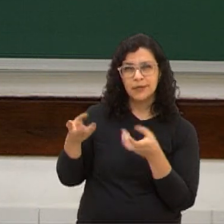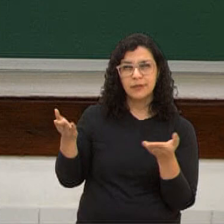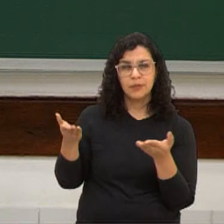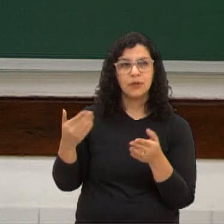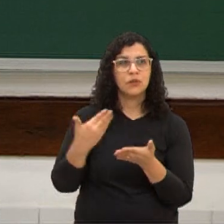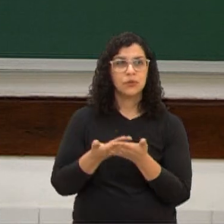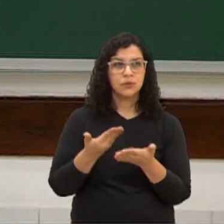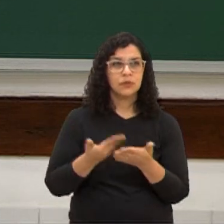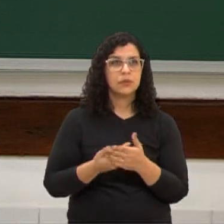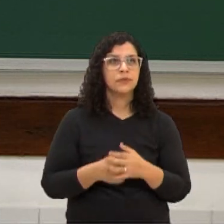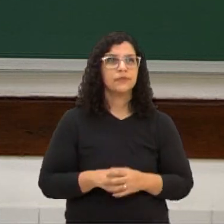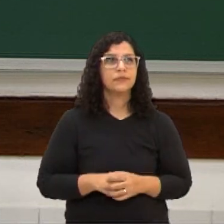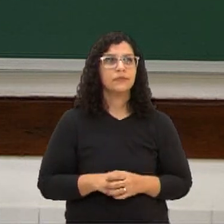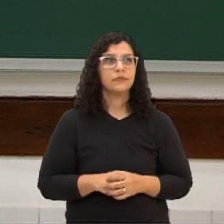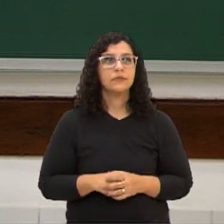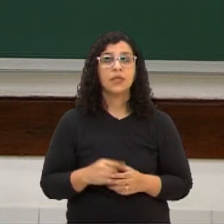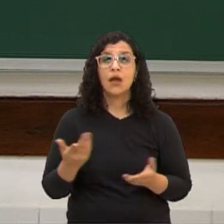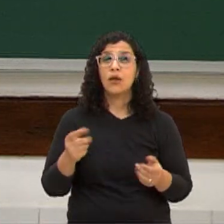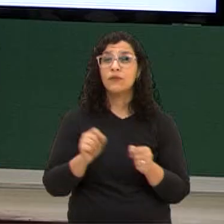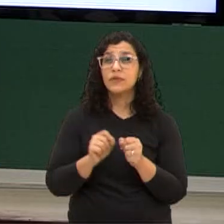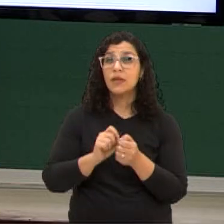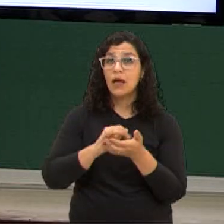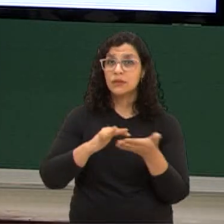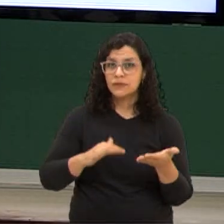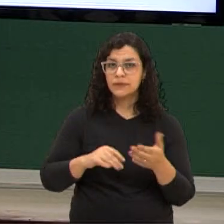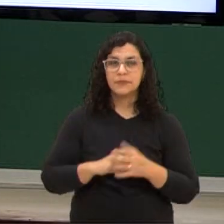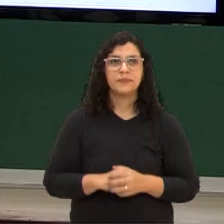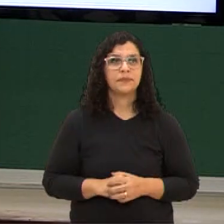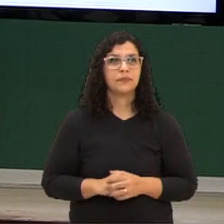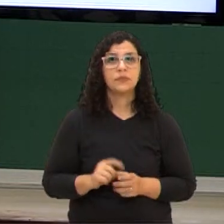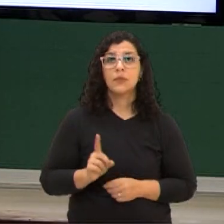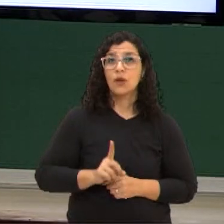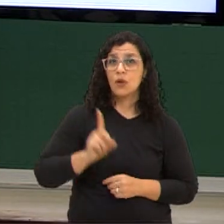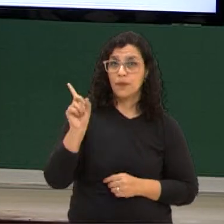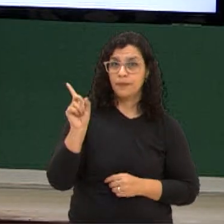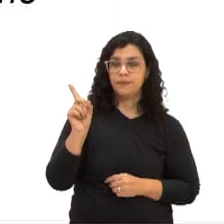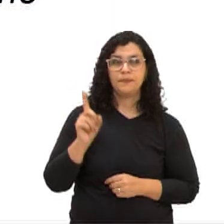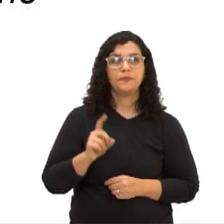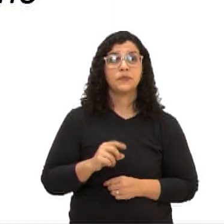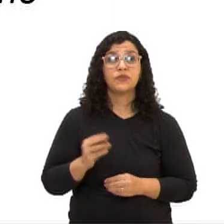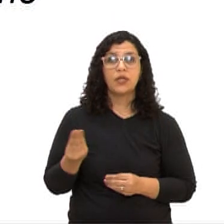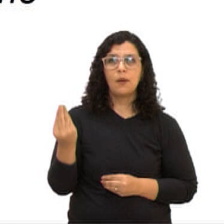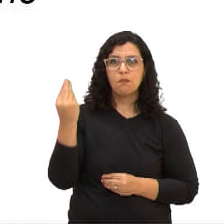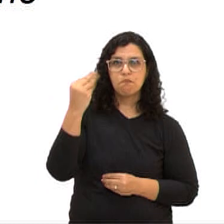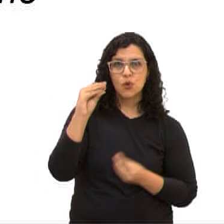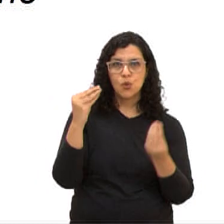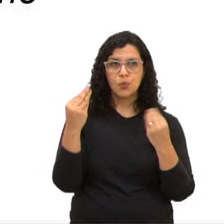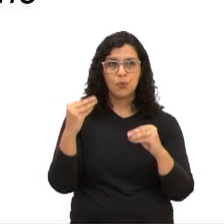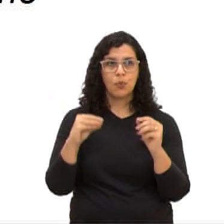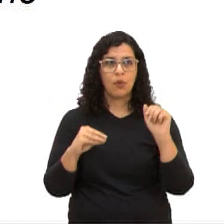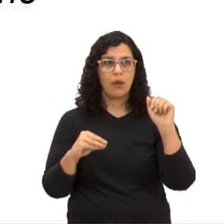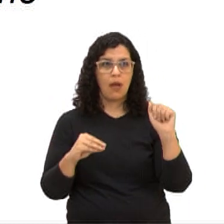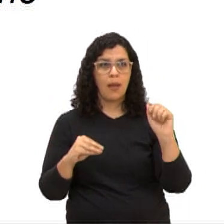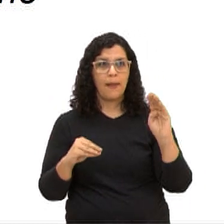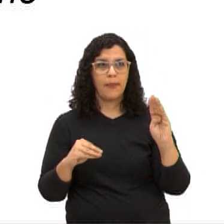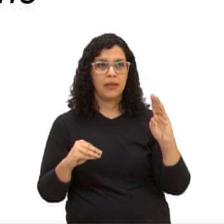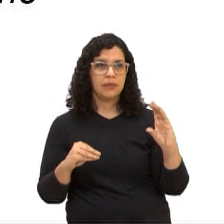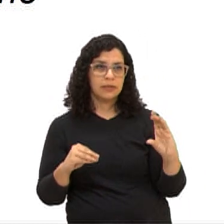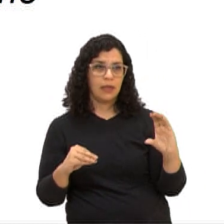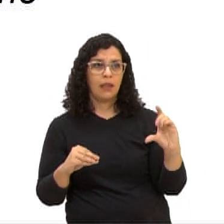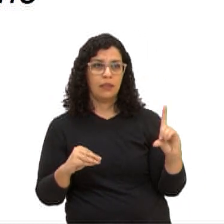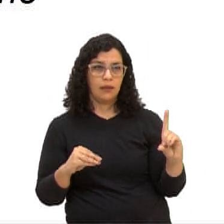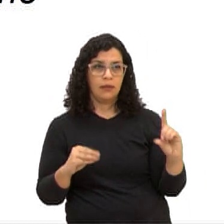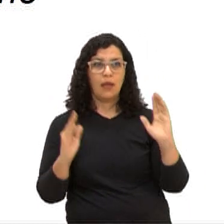né, estudando, vamos fazer uma atividade. Então, completa as frases conjugando os verbos